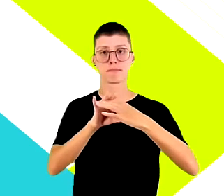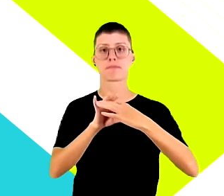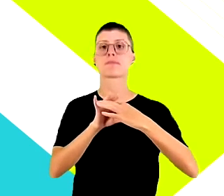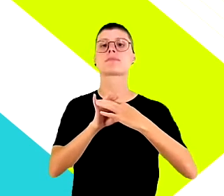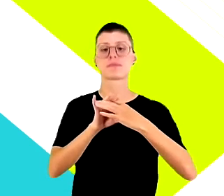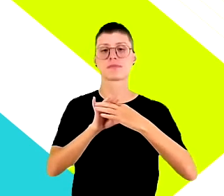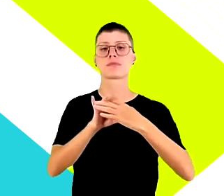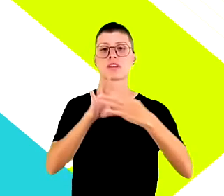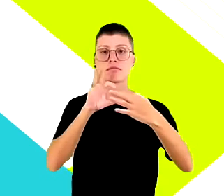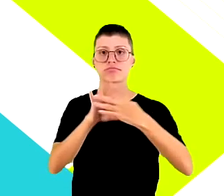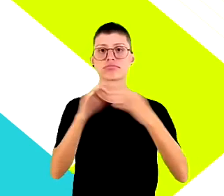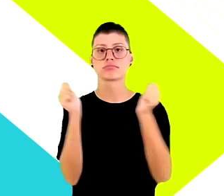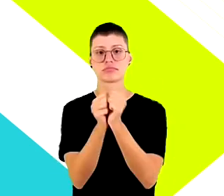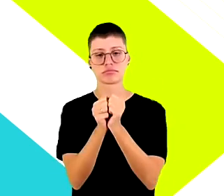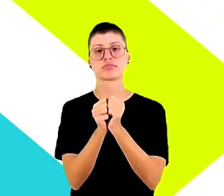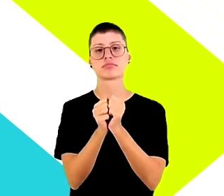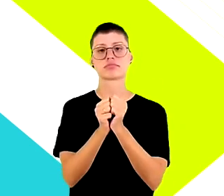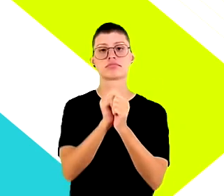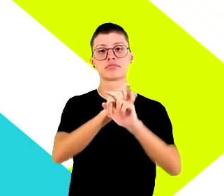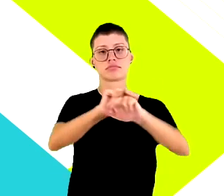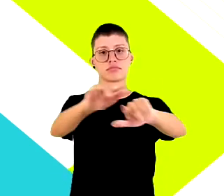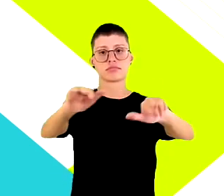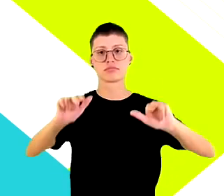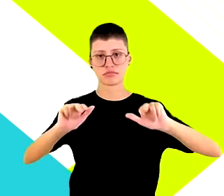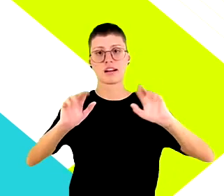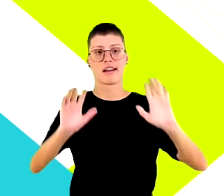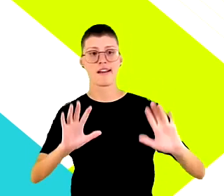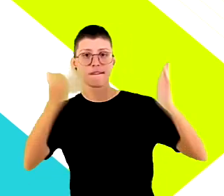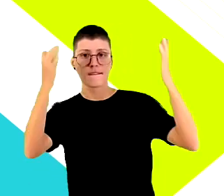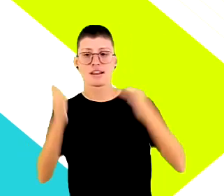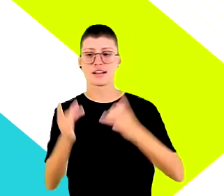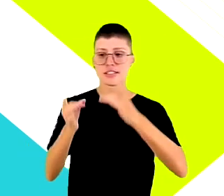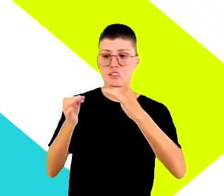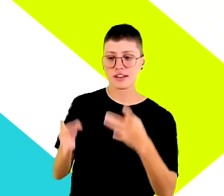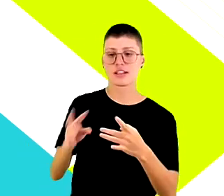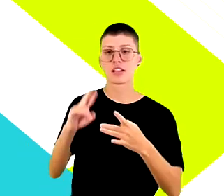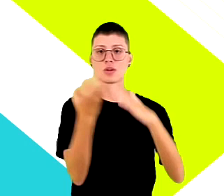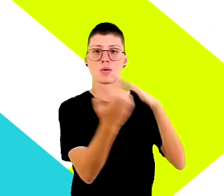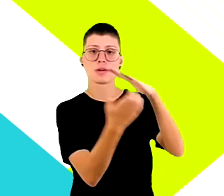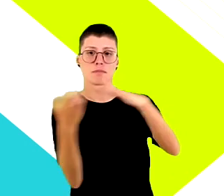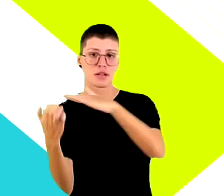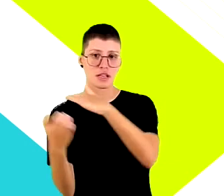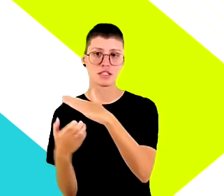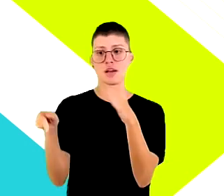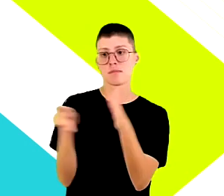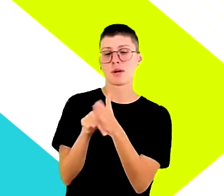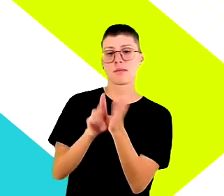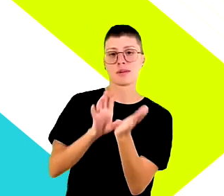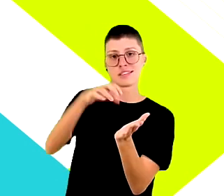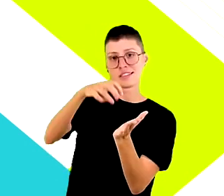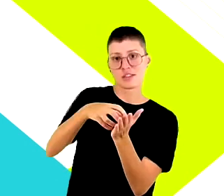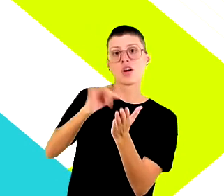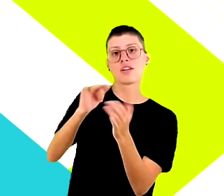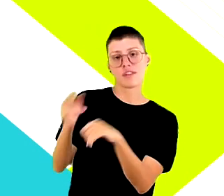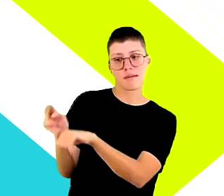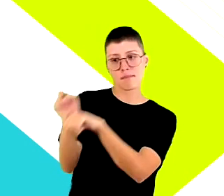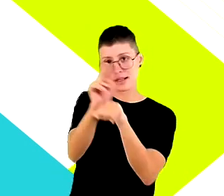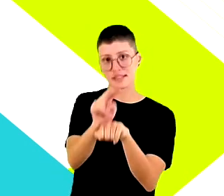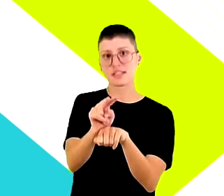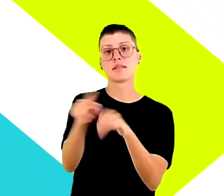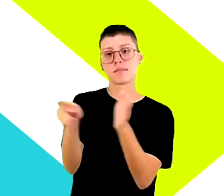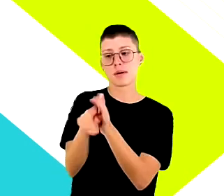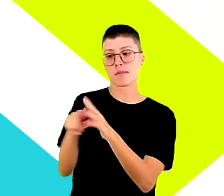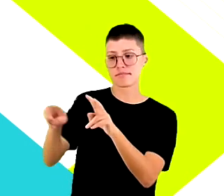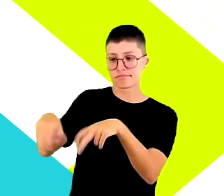com varejistas agrícolas, né, ou revendas, cooperativas ou empresas do setor, né, que emprestam para o produtor rural. Então, a nossa plataforma